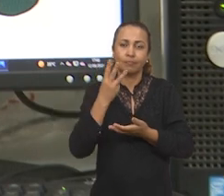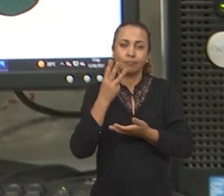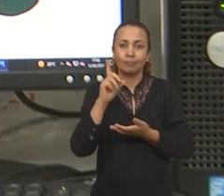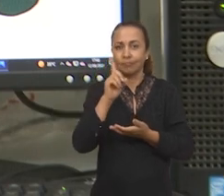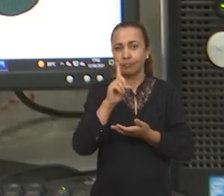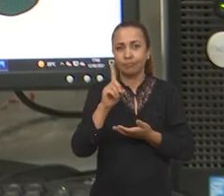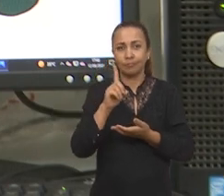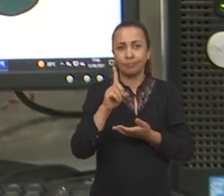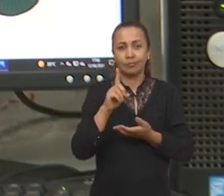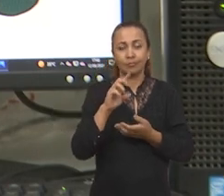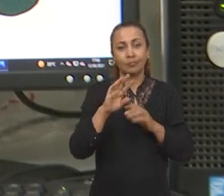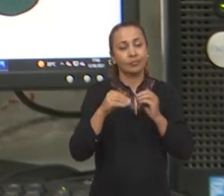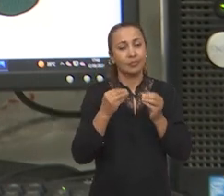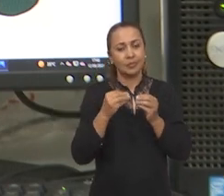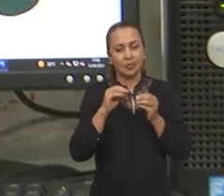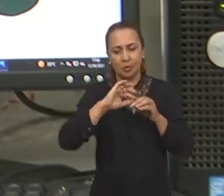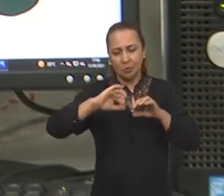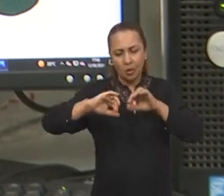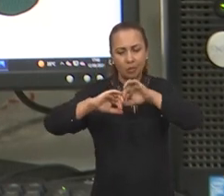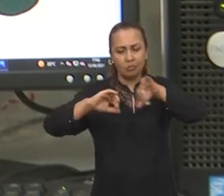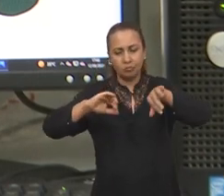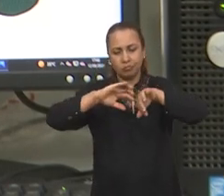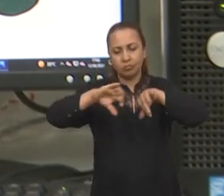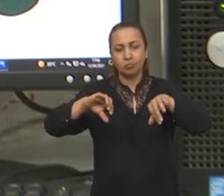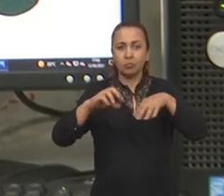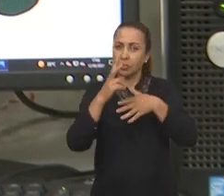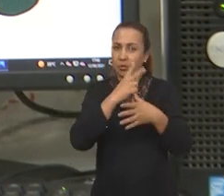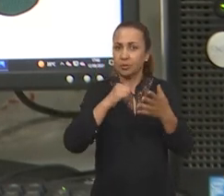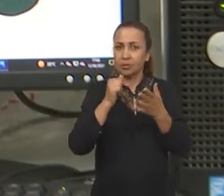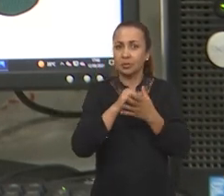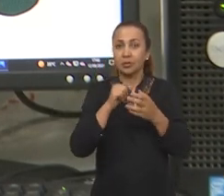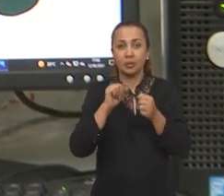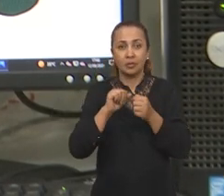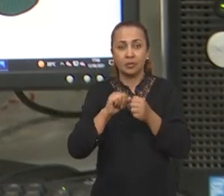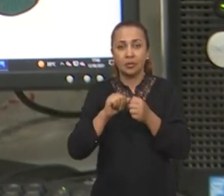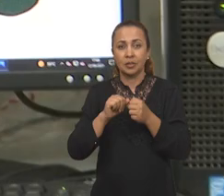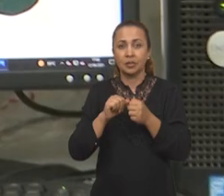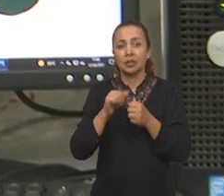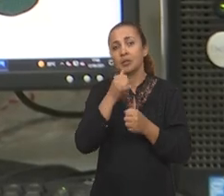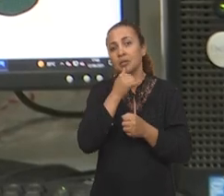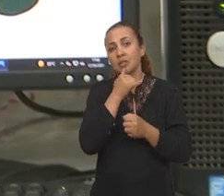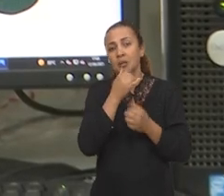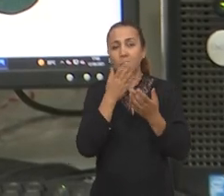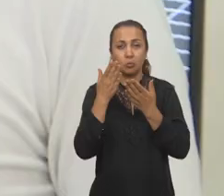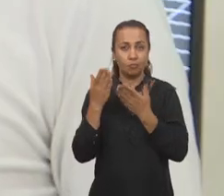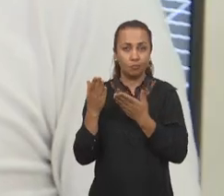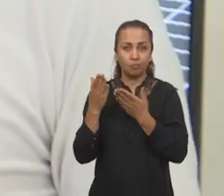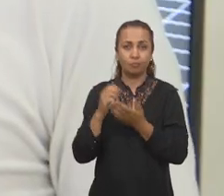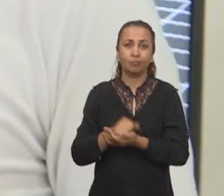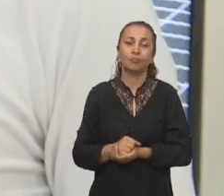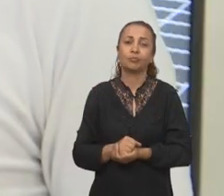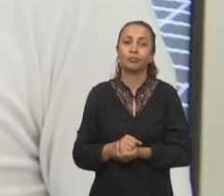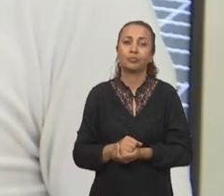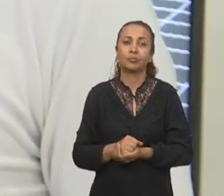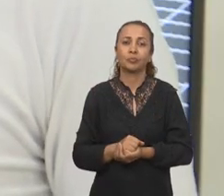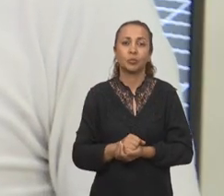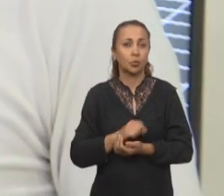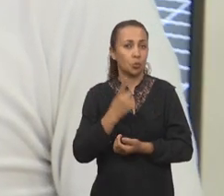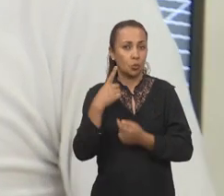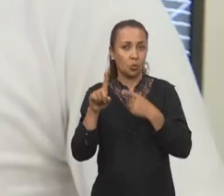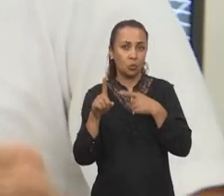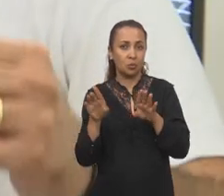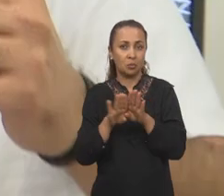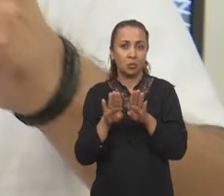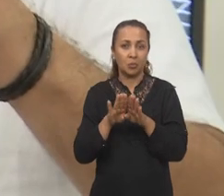das Ferramentas a gente Segue segue menta a imagem e que online é tipo esse exemplo que outro ponto